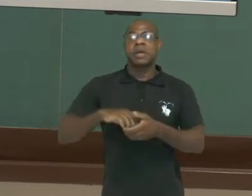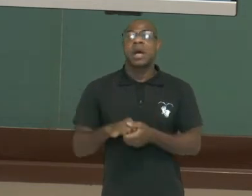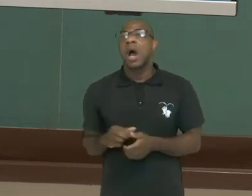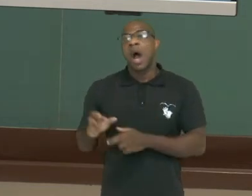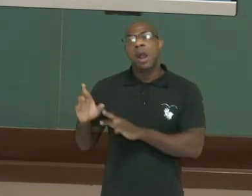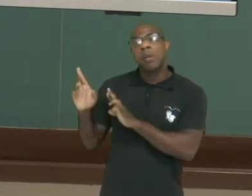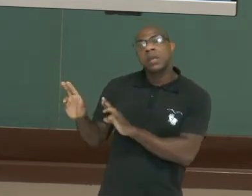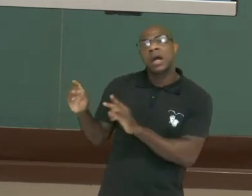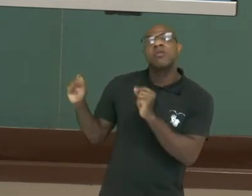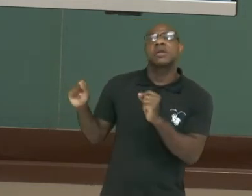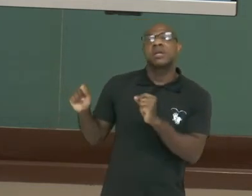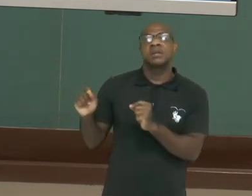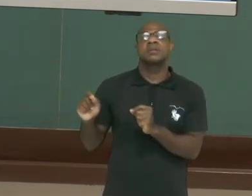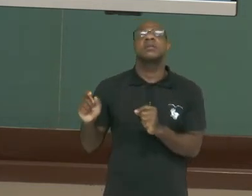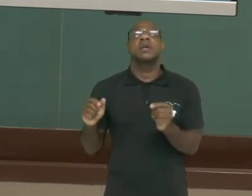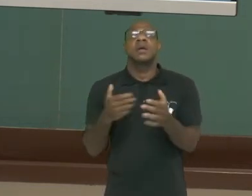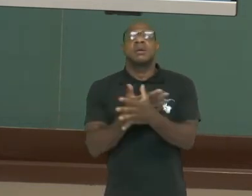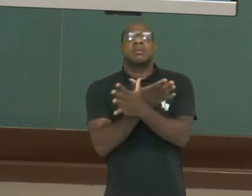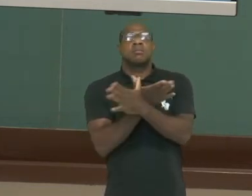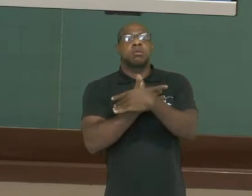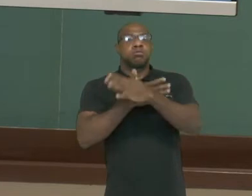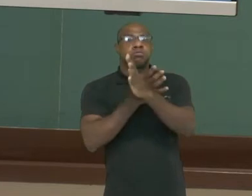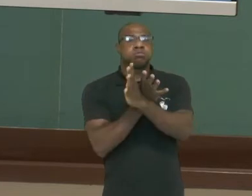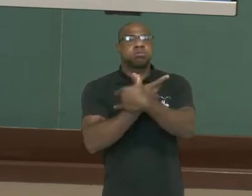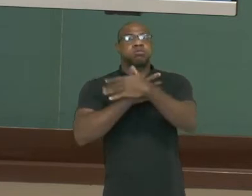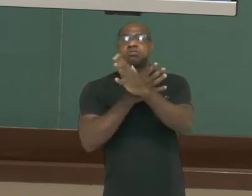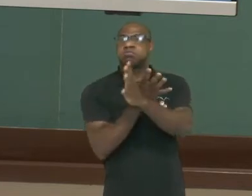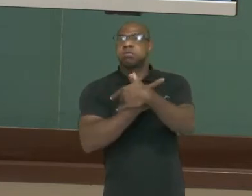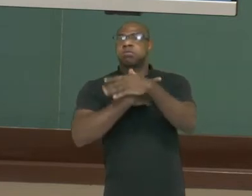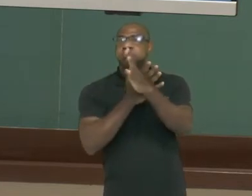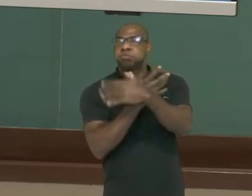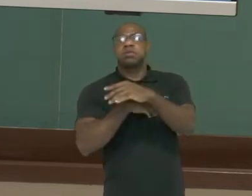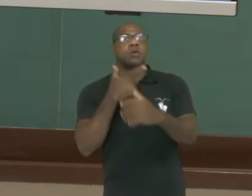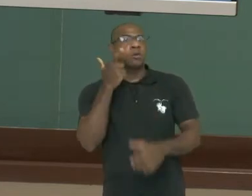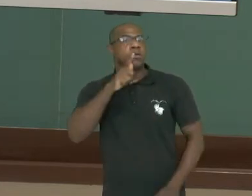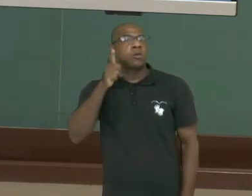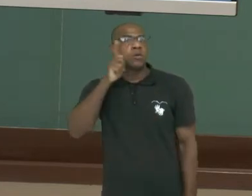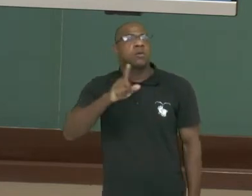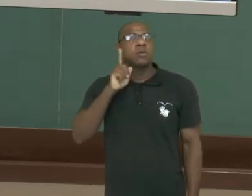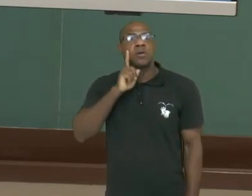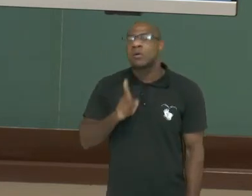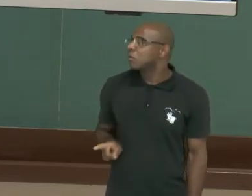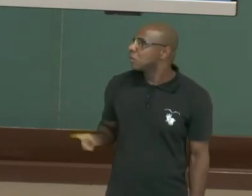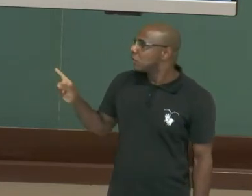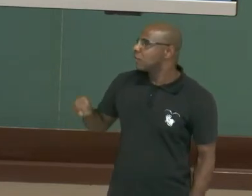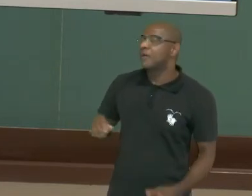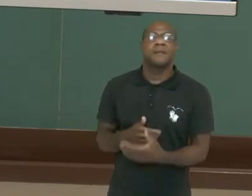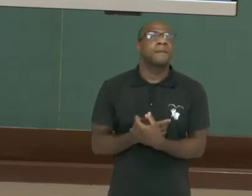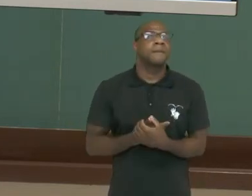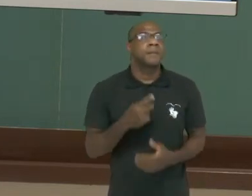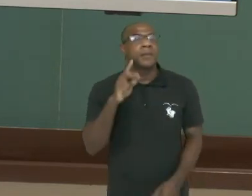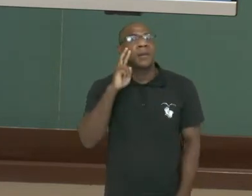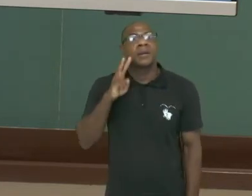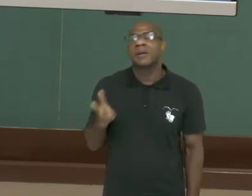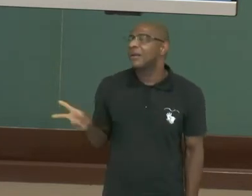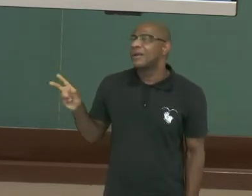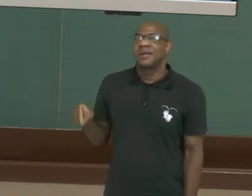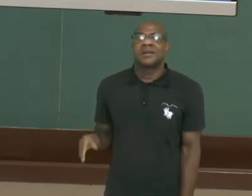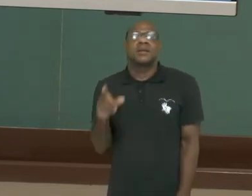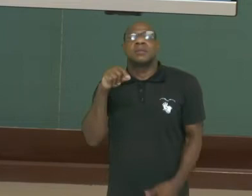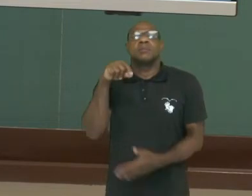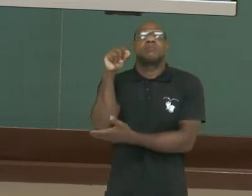Responsáveis, então, pelo batimento da asa. Vou contar uma coisa para você aqui, no caso a gente está vendo o quê? Nós estamos vendo aqui os pinguins,